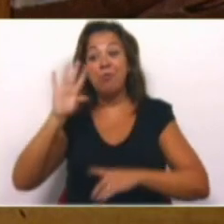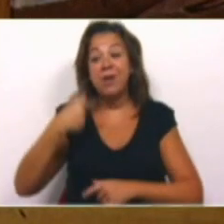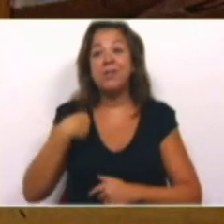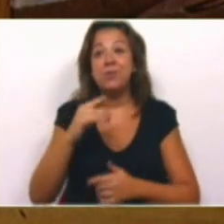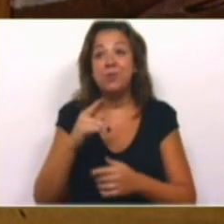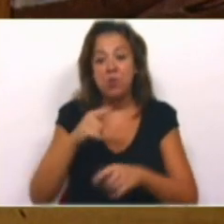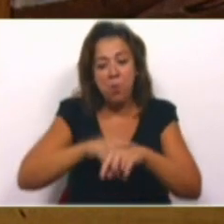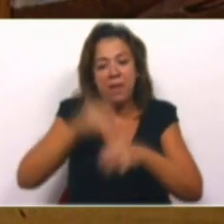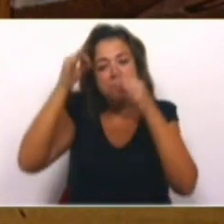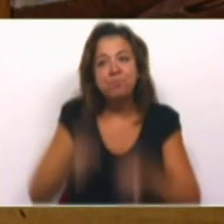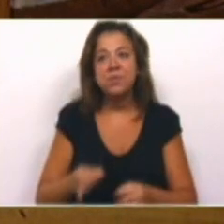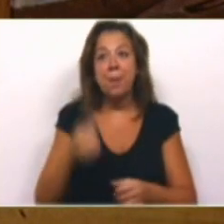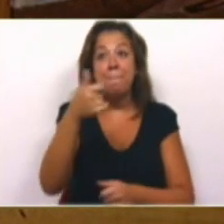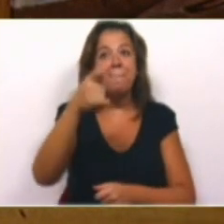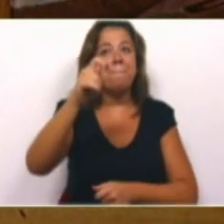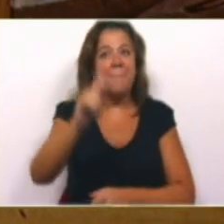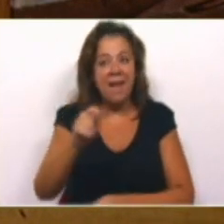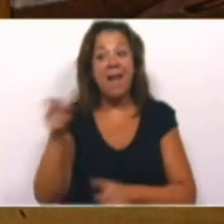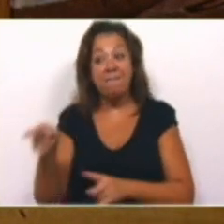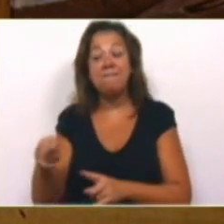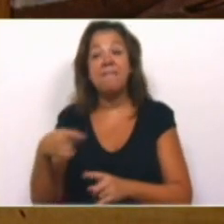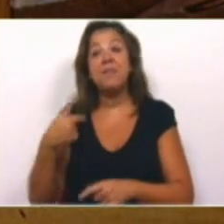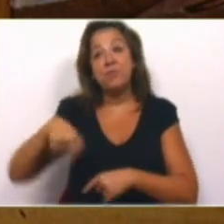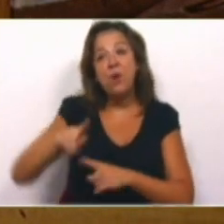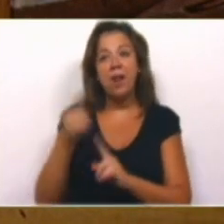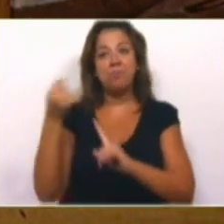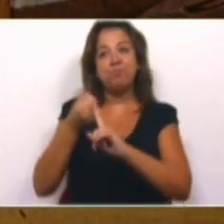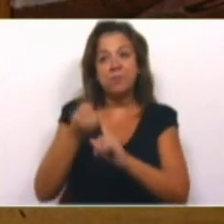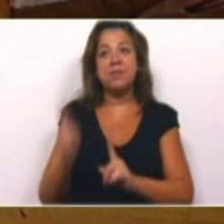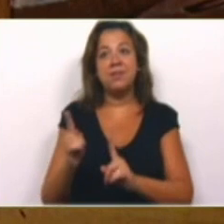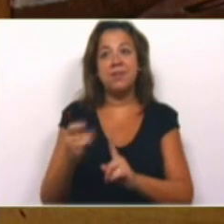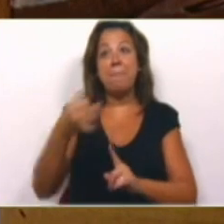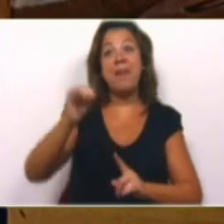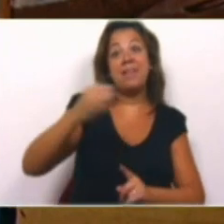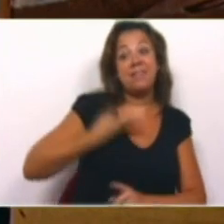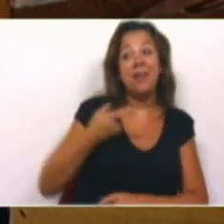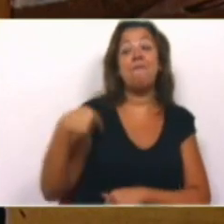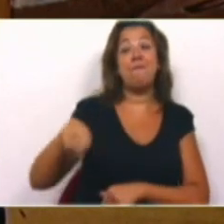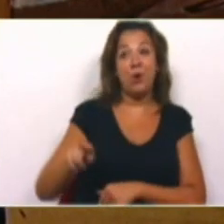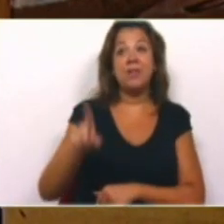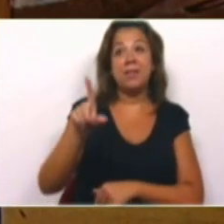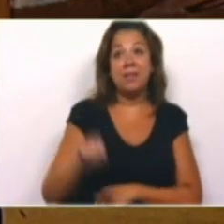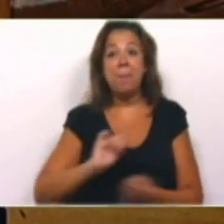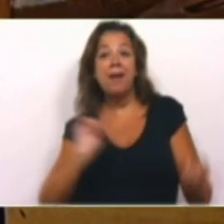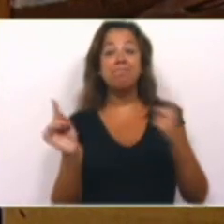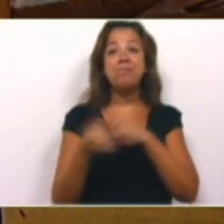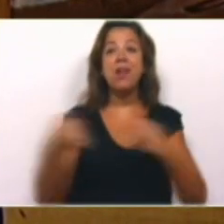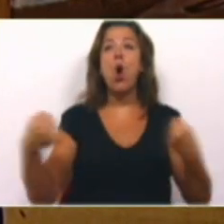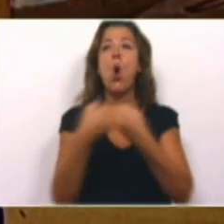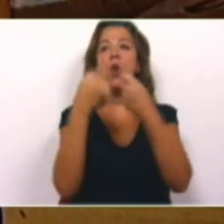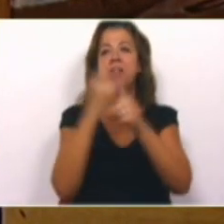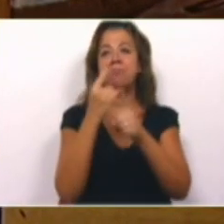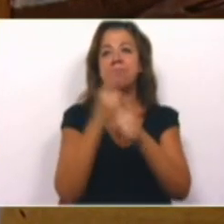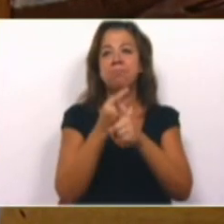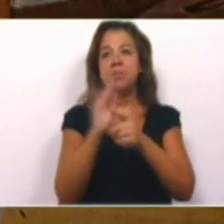momentos certos o Bloco de Esquerda lá esteve e que o PSD lá esteve também exatamente contra essas